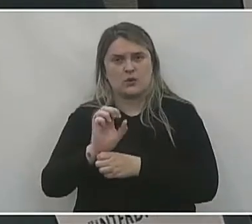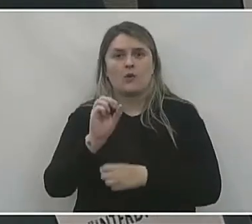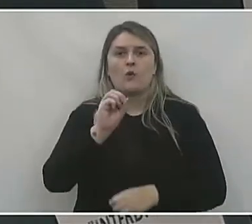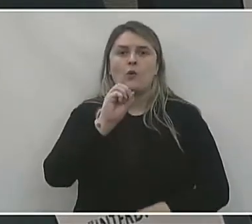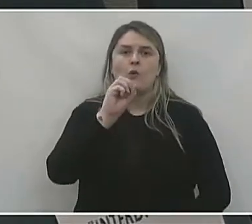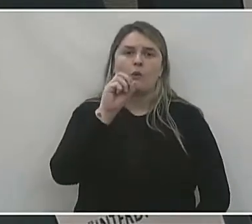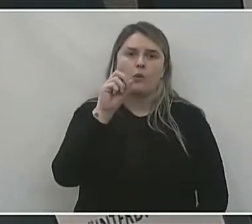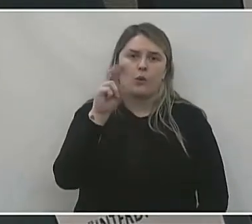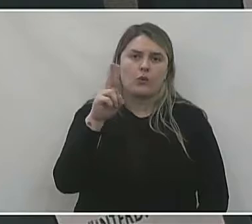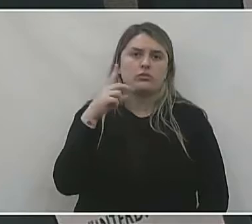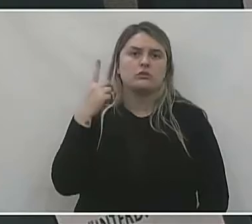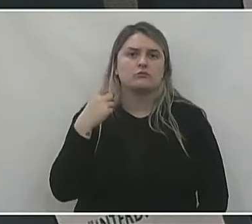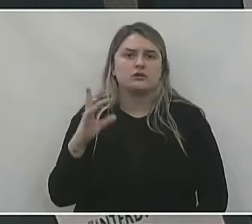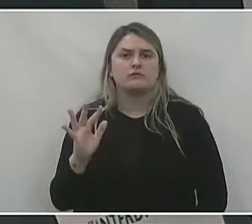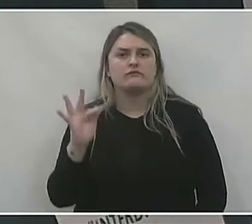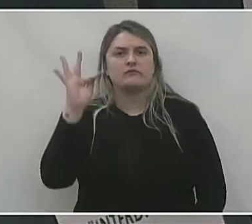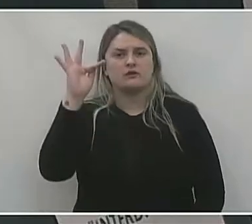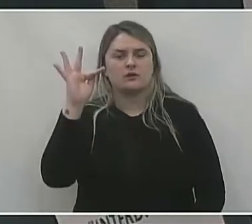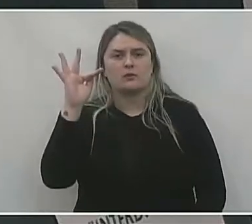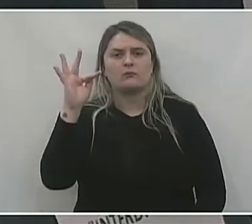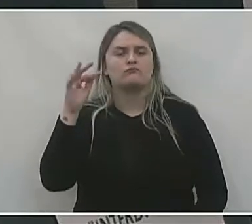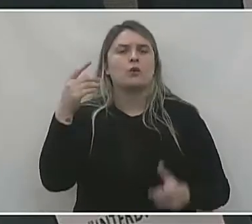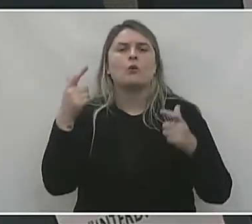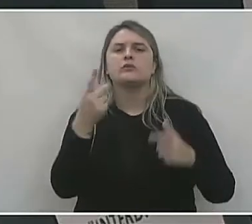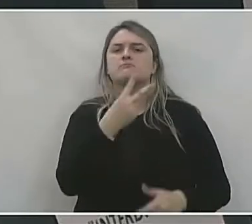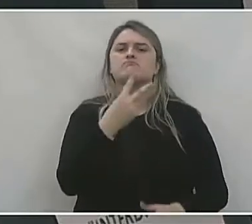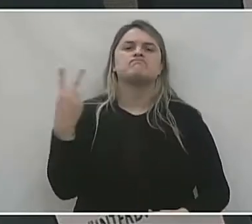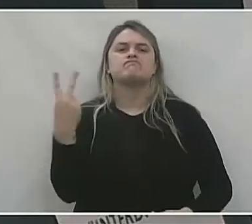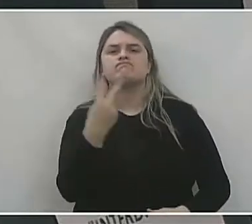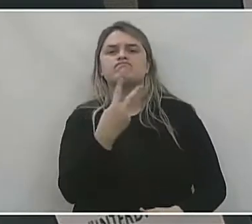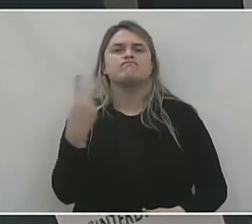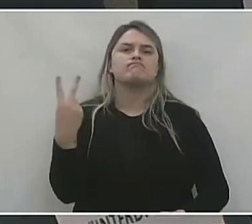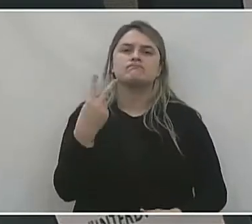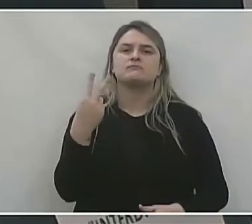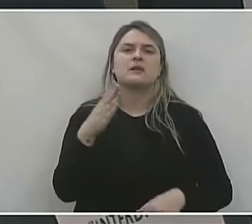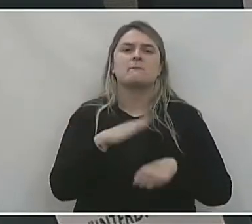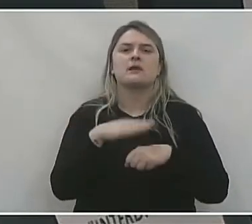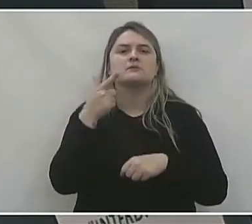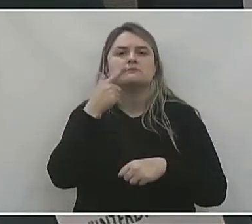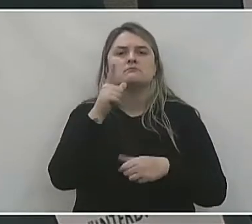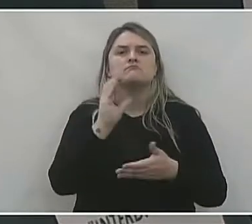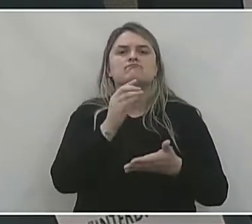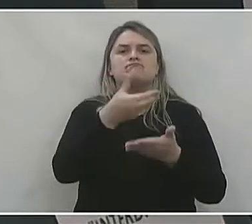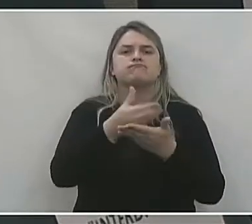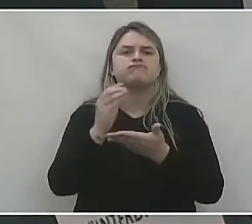ou como federal? Aonde que você carregou mais recursos?